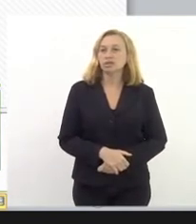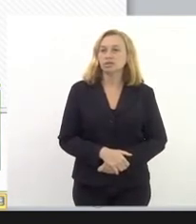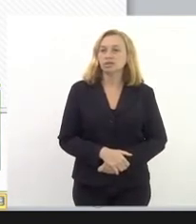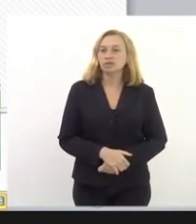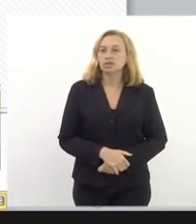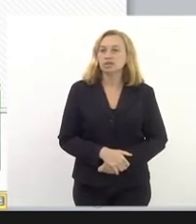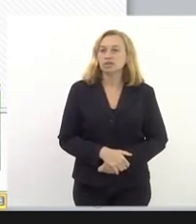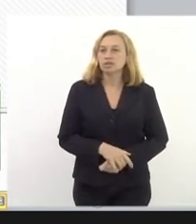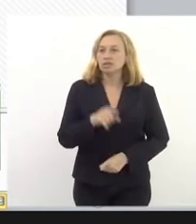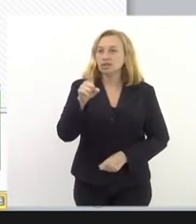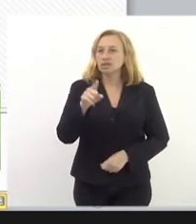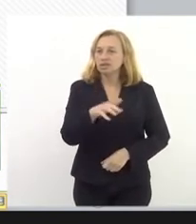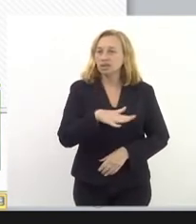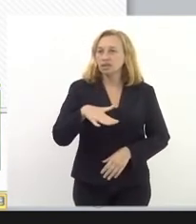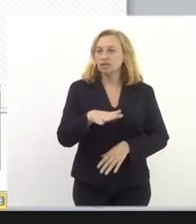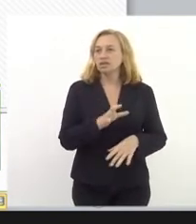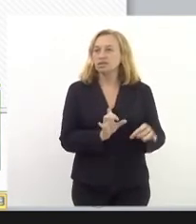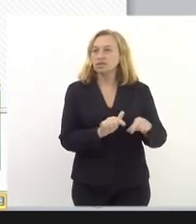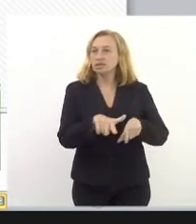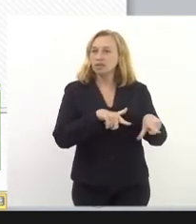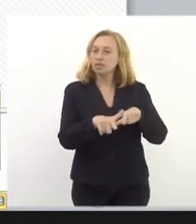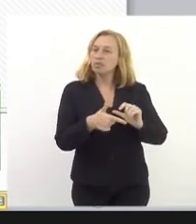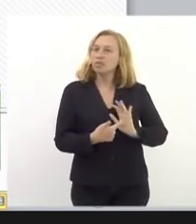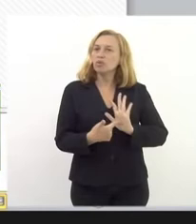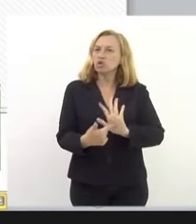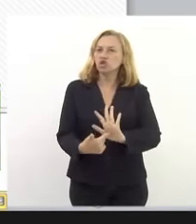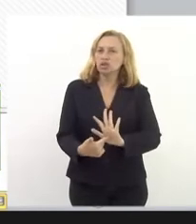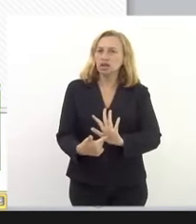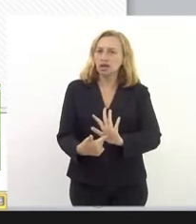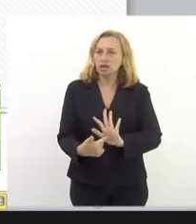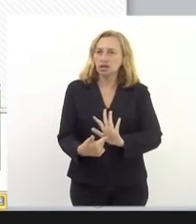Esse é o mercado de trabalho, para mostrar